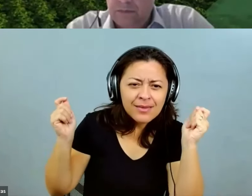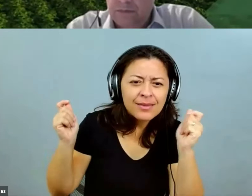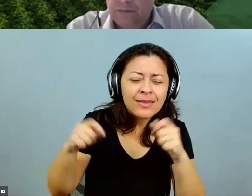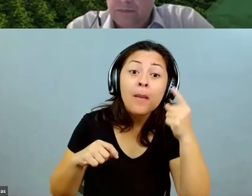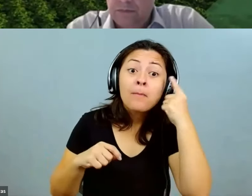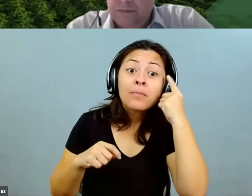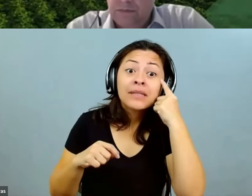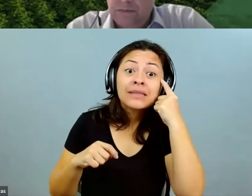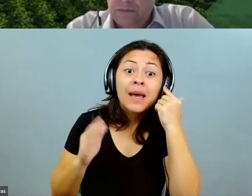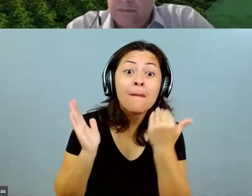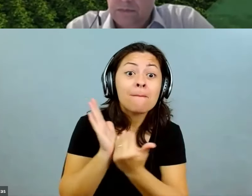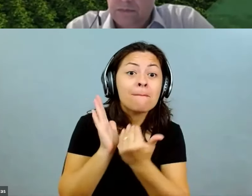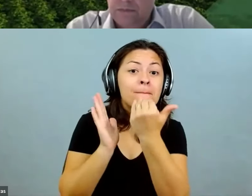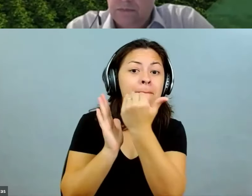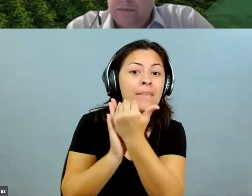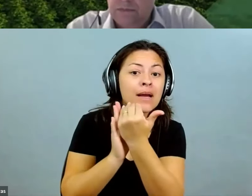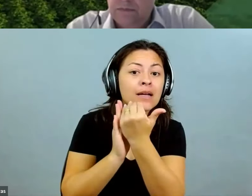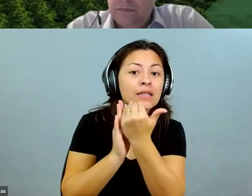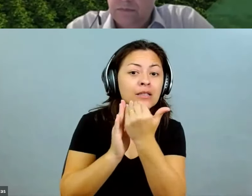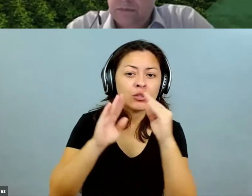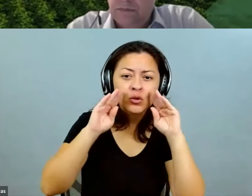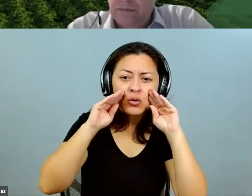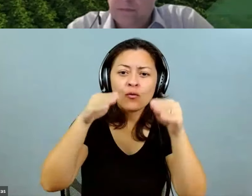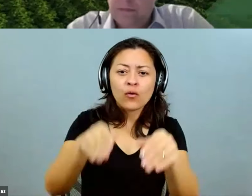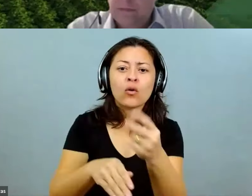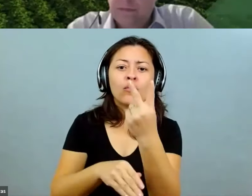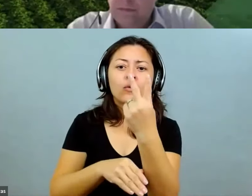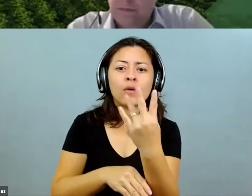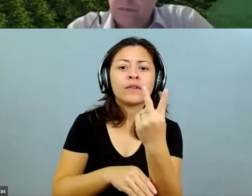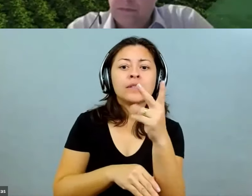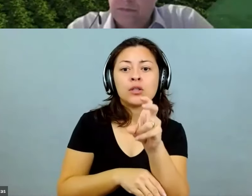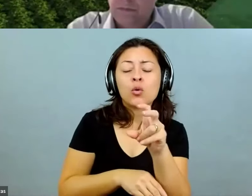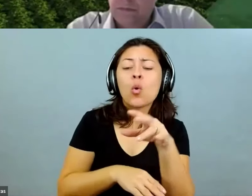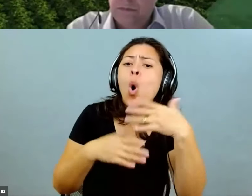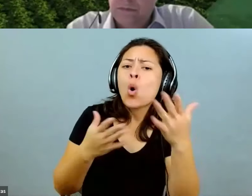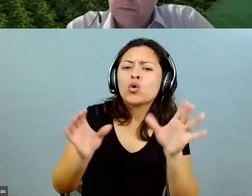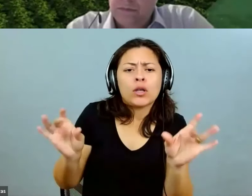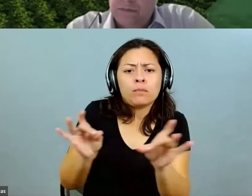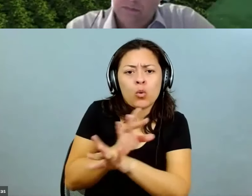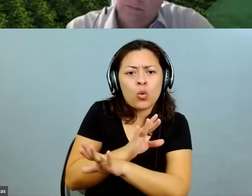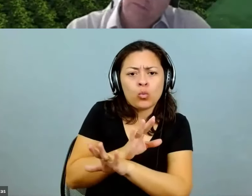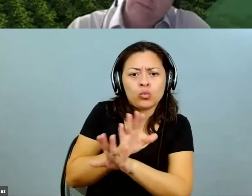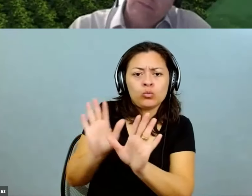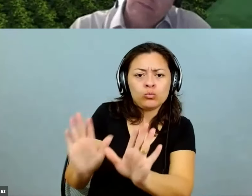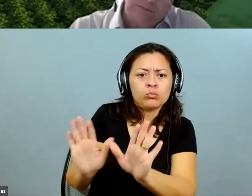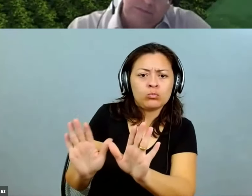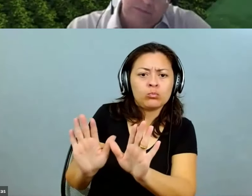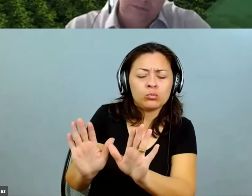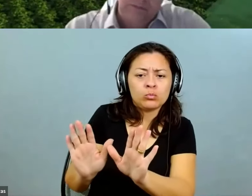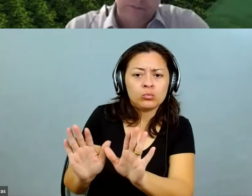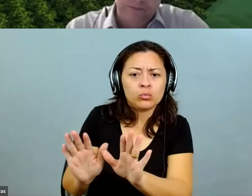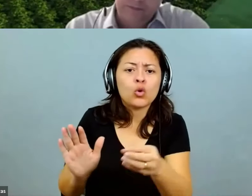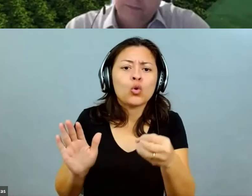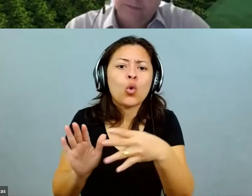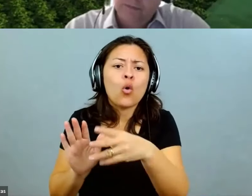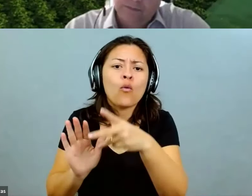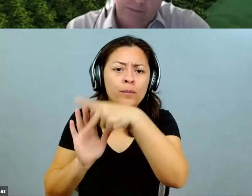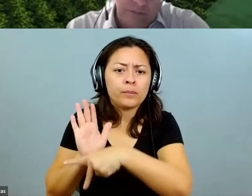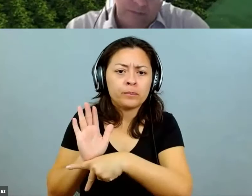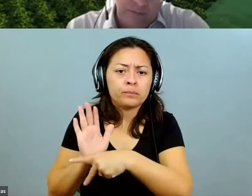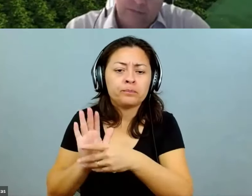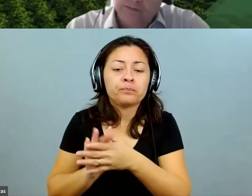24 25 ou esse deve ser aí o formato final que a gente deve ver a companhia entrando nesse novo planejamento eh